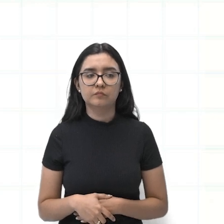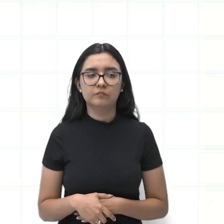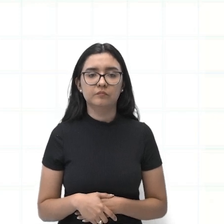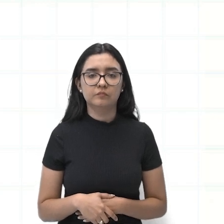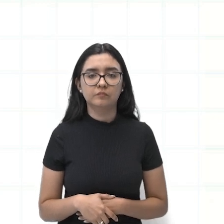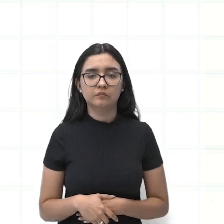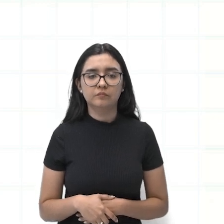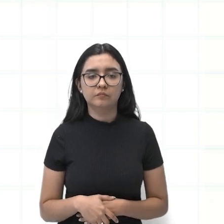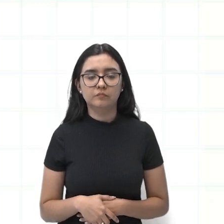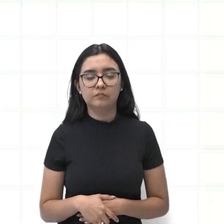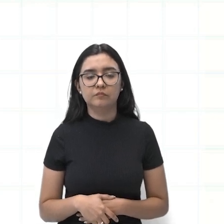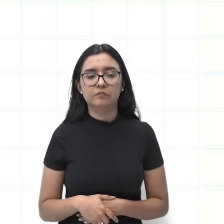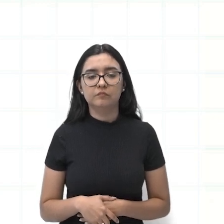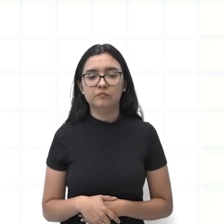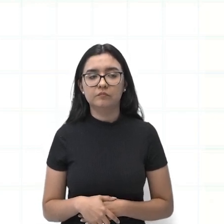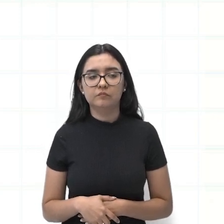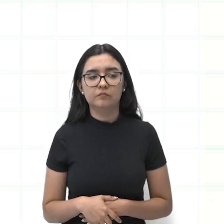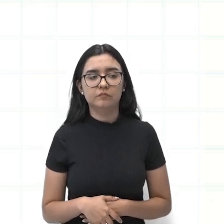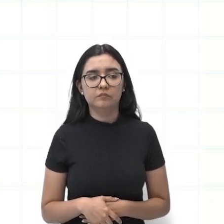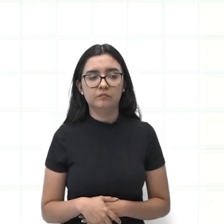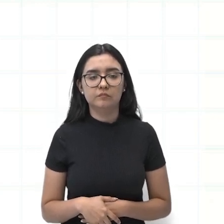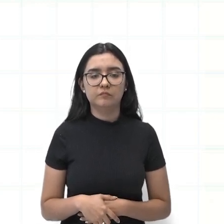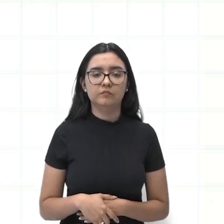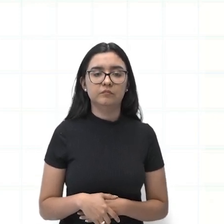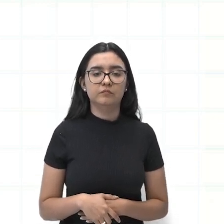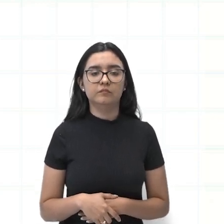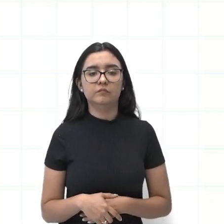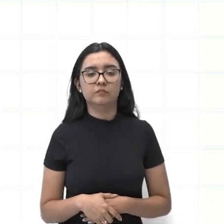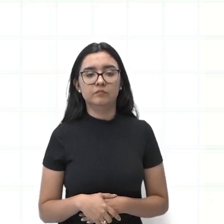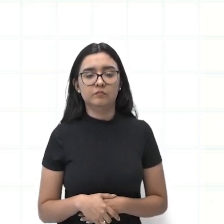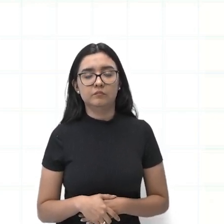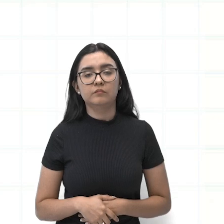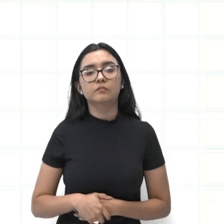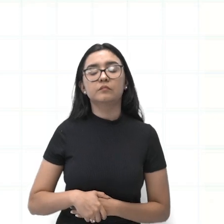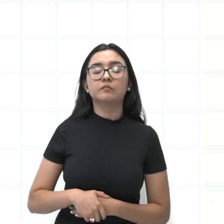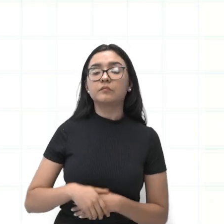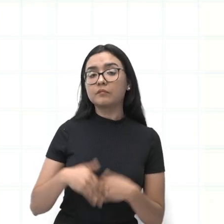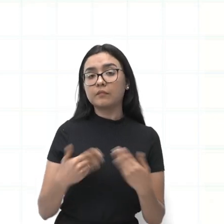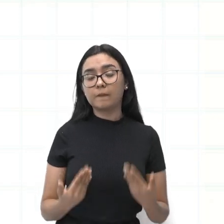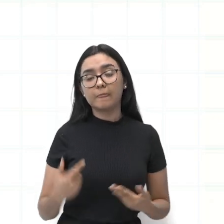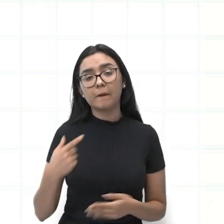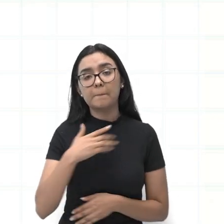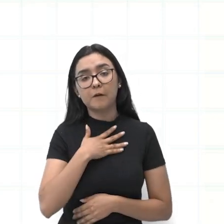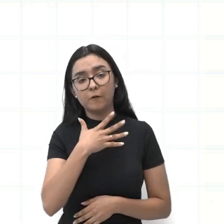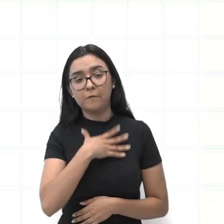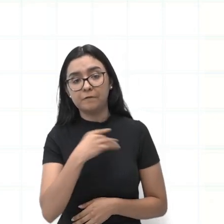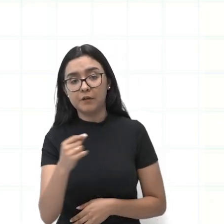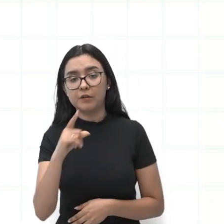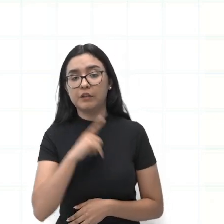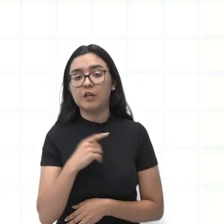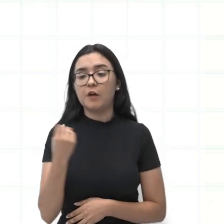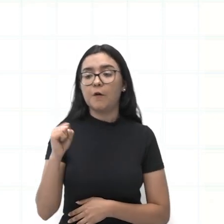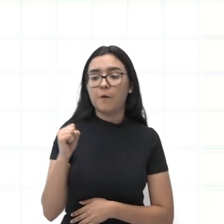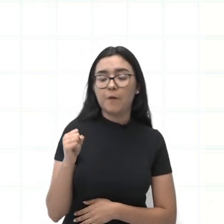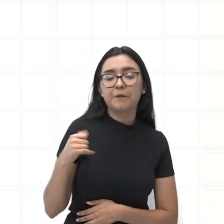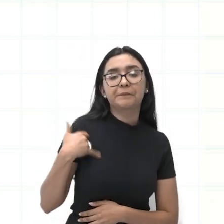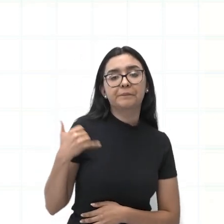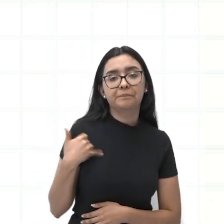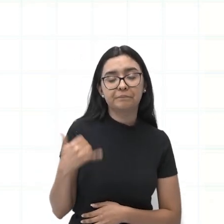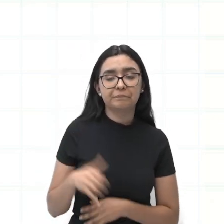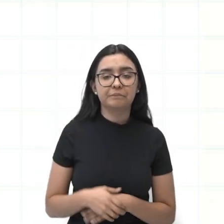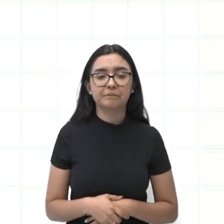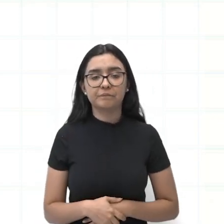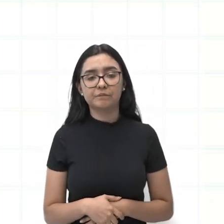He is 8 years old. He is 8 years old. Ele tem 8 anos